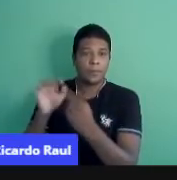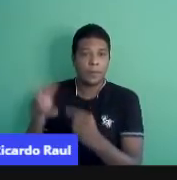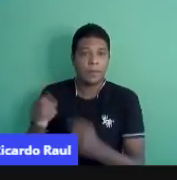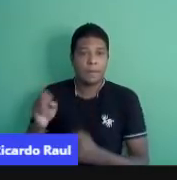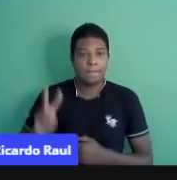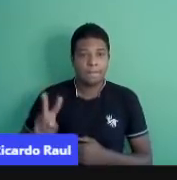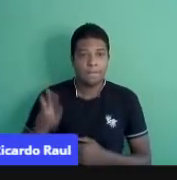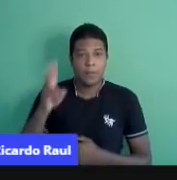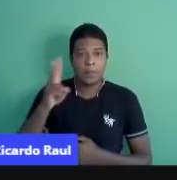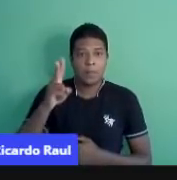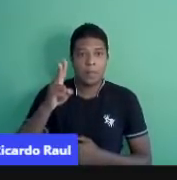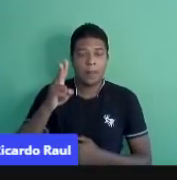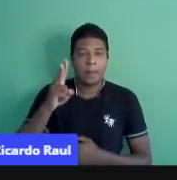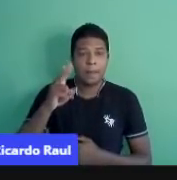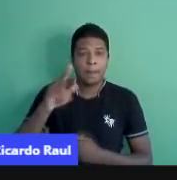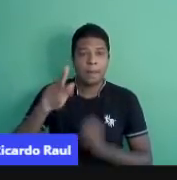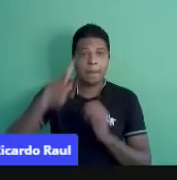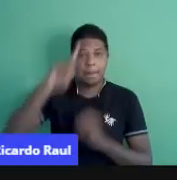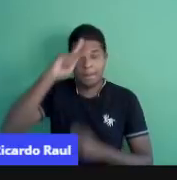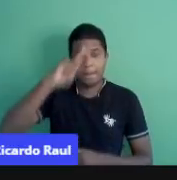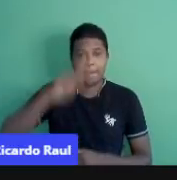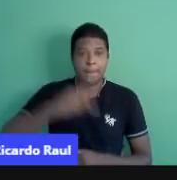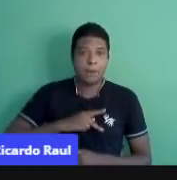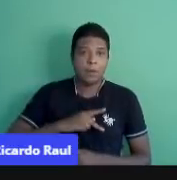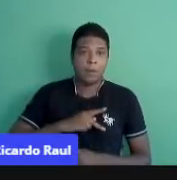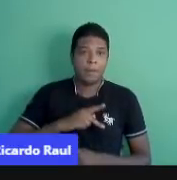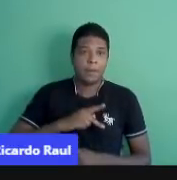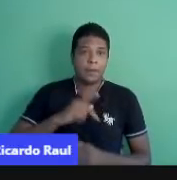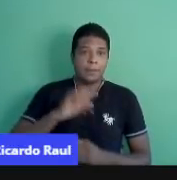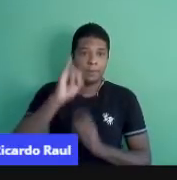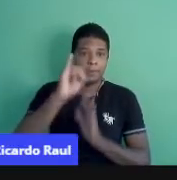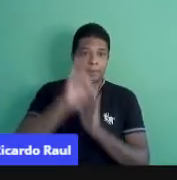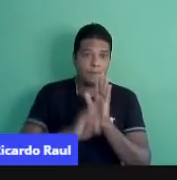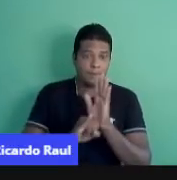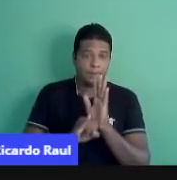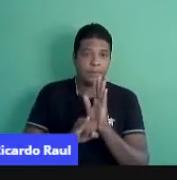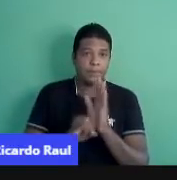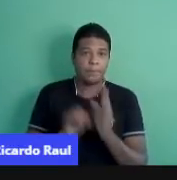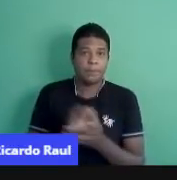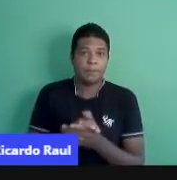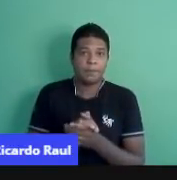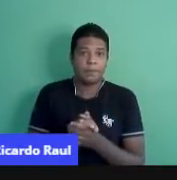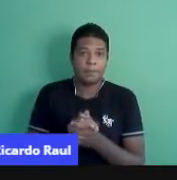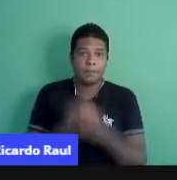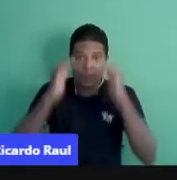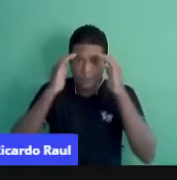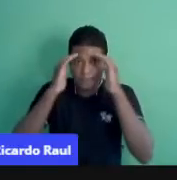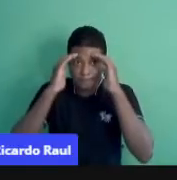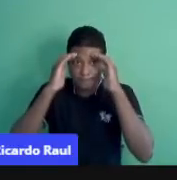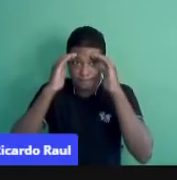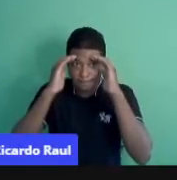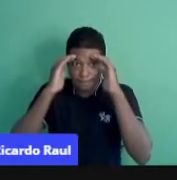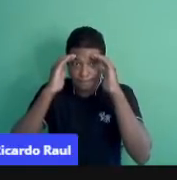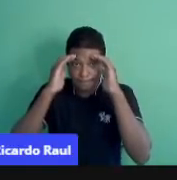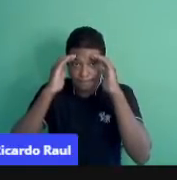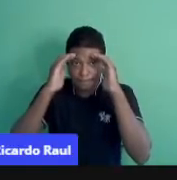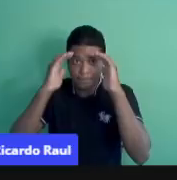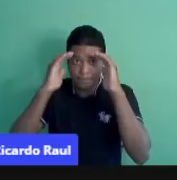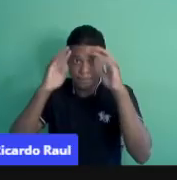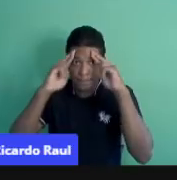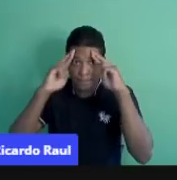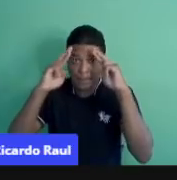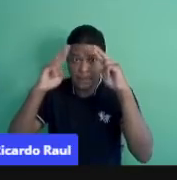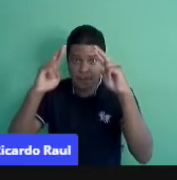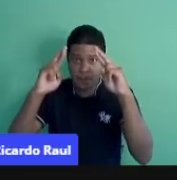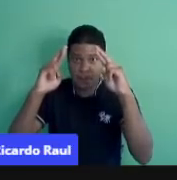própria identidade e, ao mesmo tempo, a respeitar e reconhecer as diferenças dos outros.